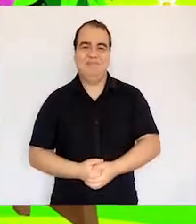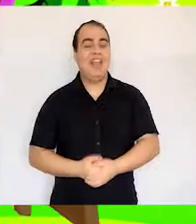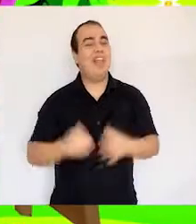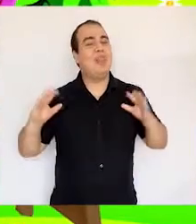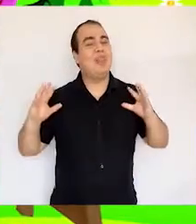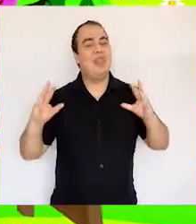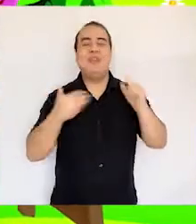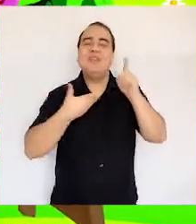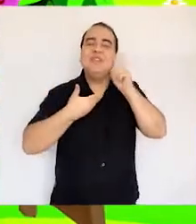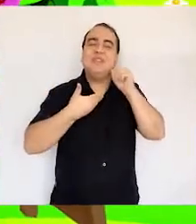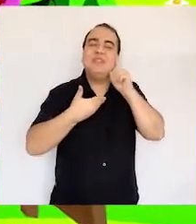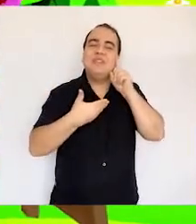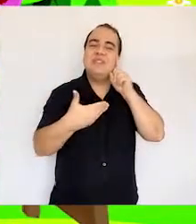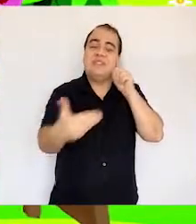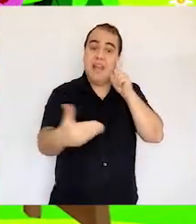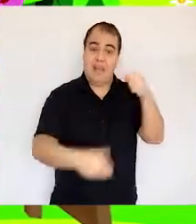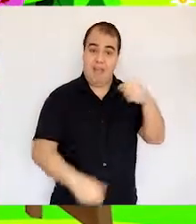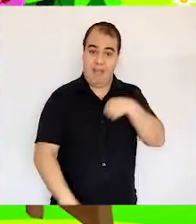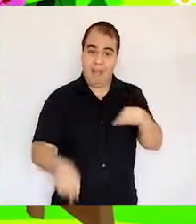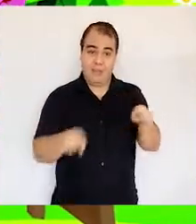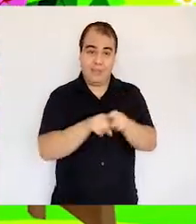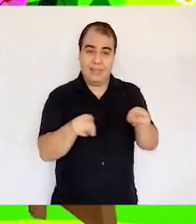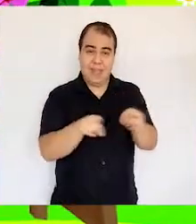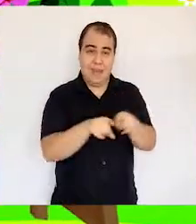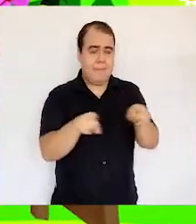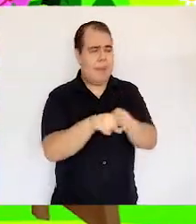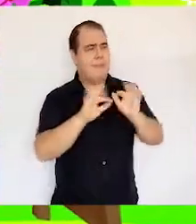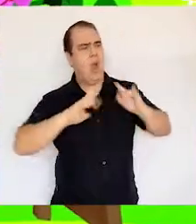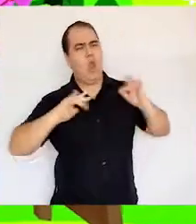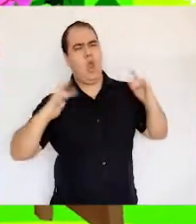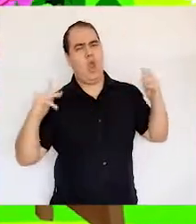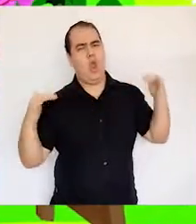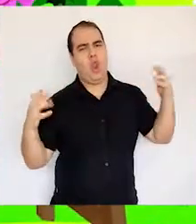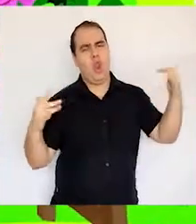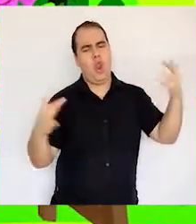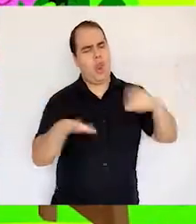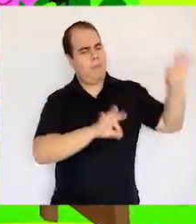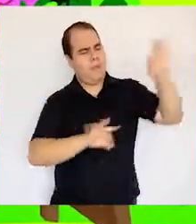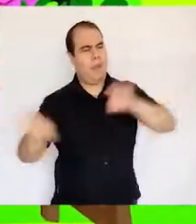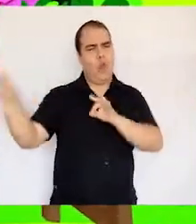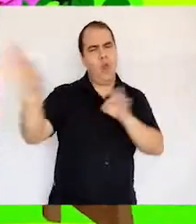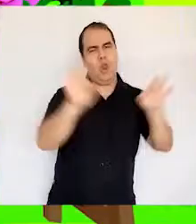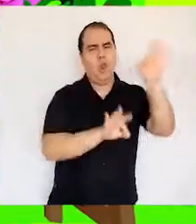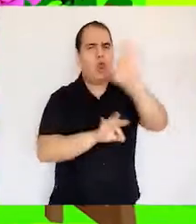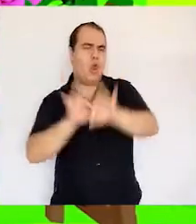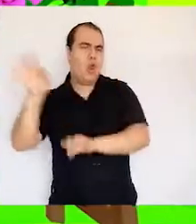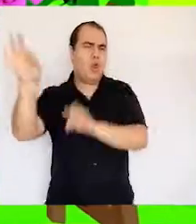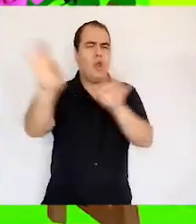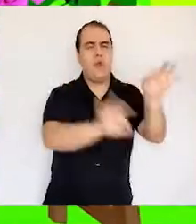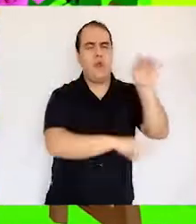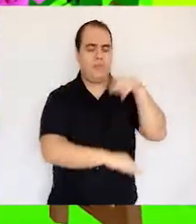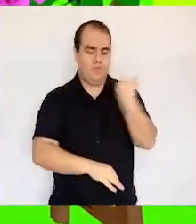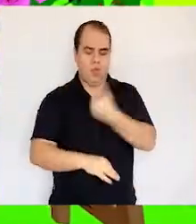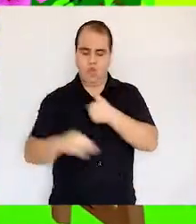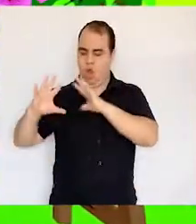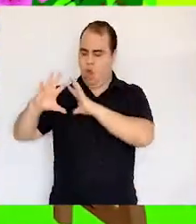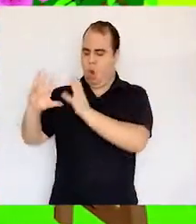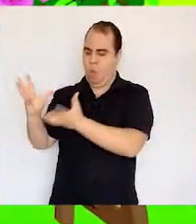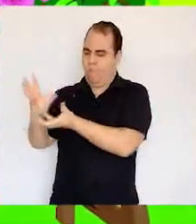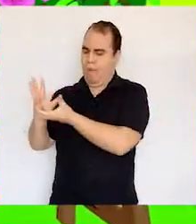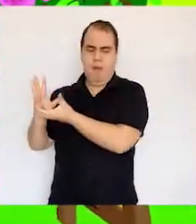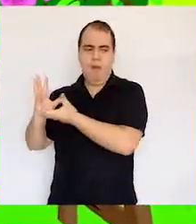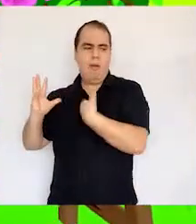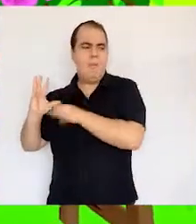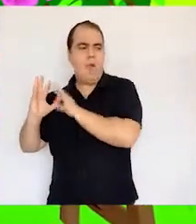Todos os dias, eu e milhares de outras abelhas operárias saímos de nossas colmeias